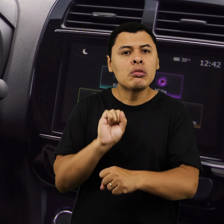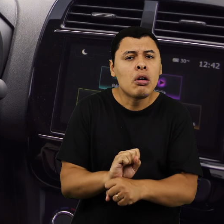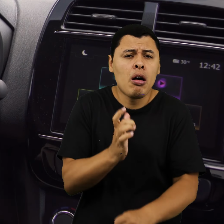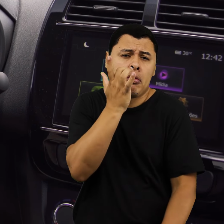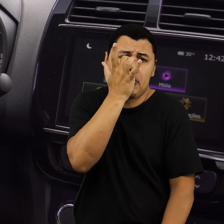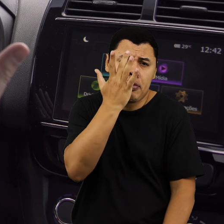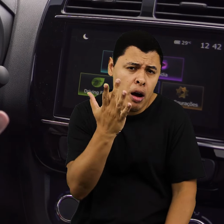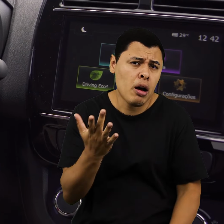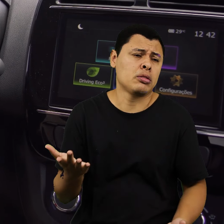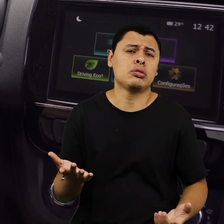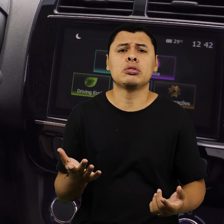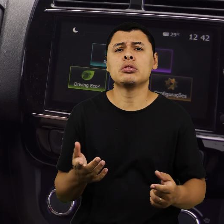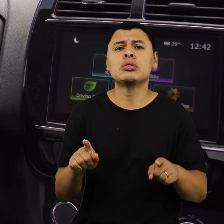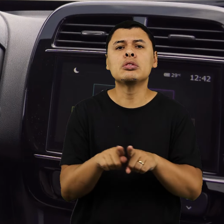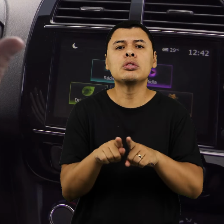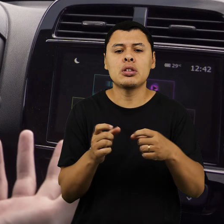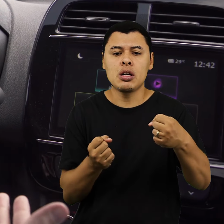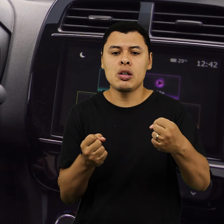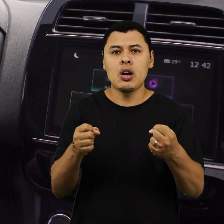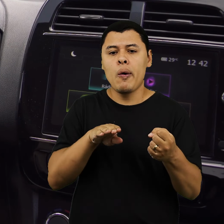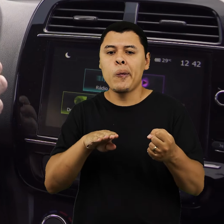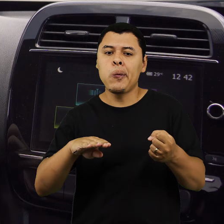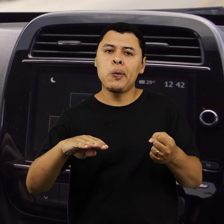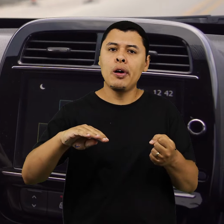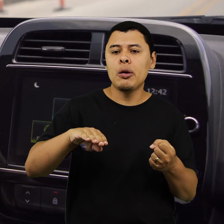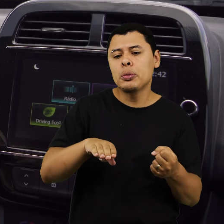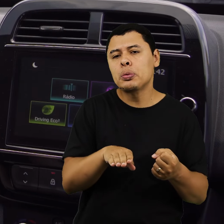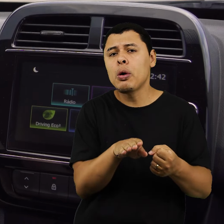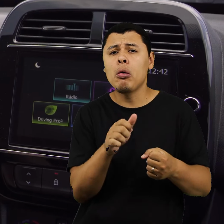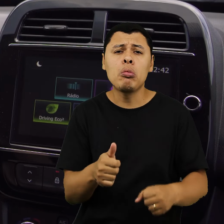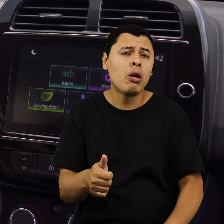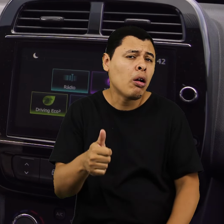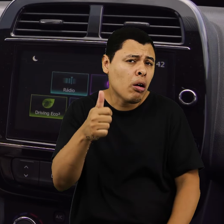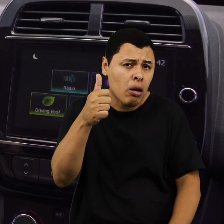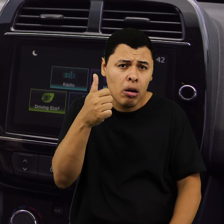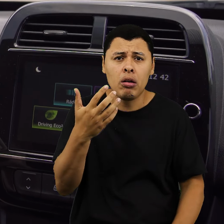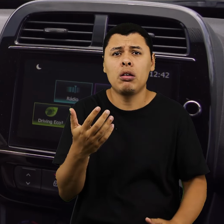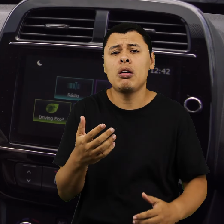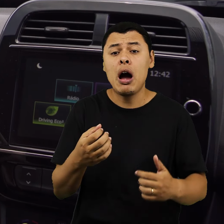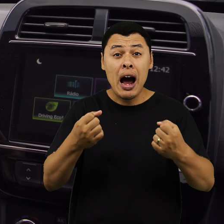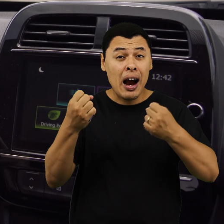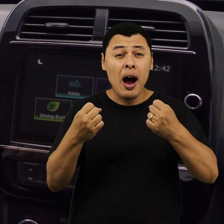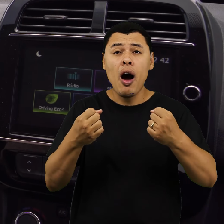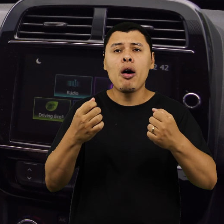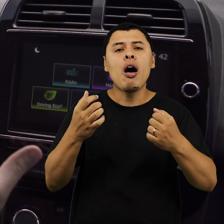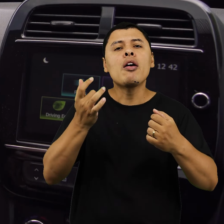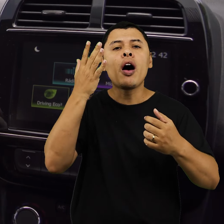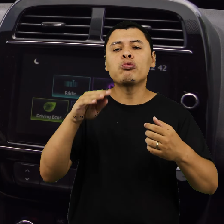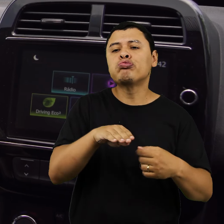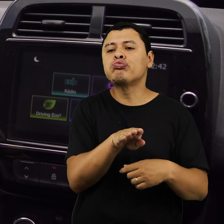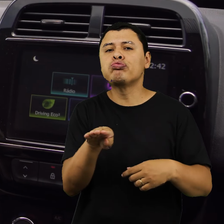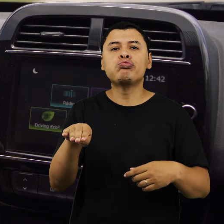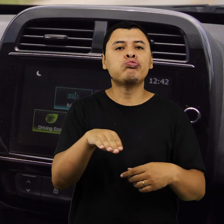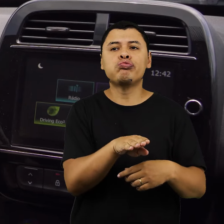facilidade, ele tende a contornar curvas melhor, né, por envolver menos inércia. Toda a vida dinâmica do carro fica mais fácil, fica mais